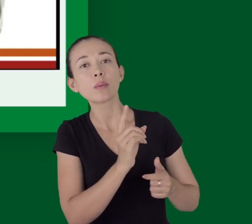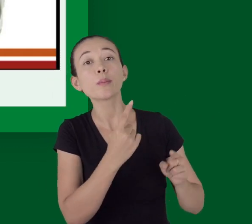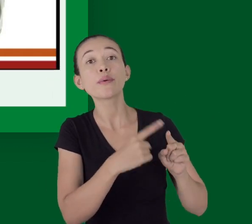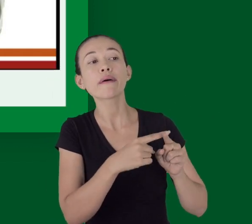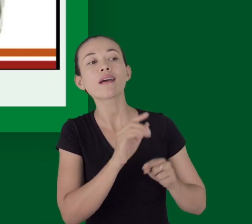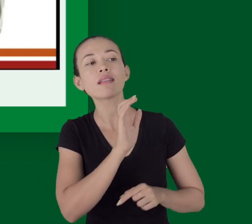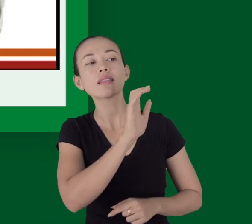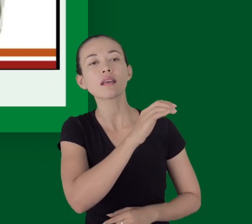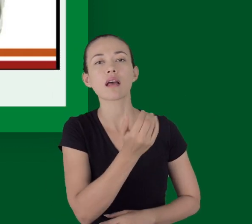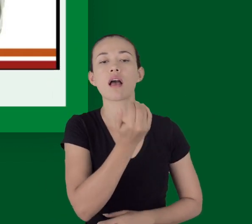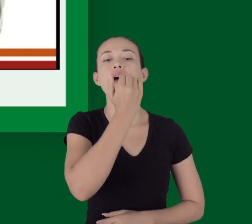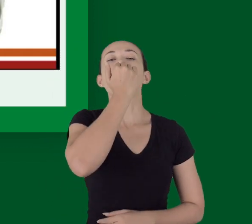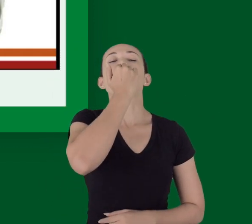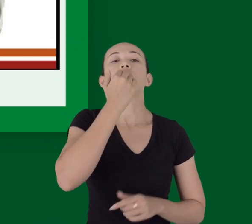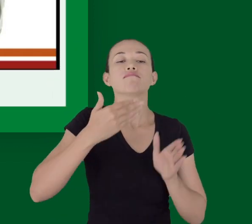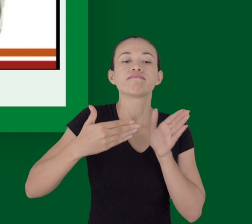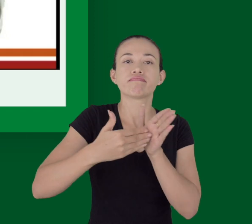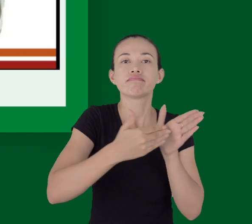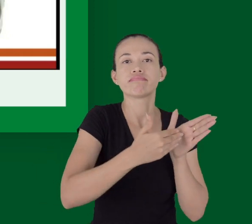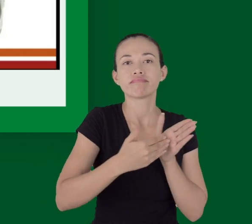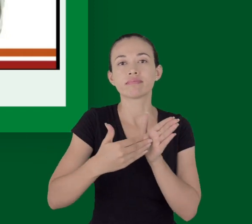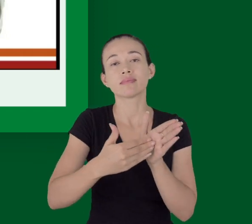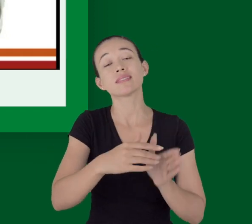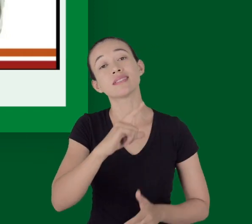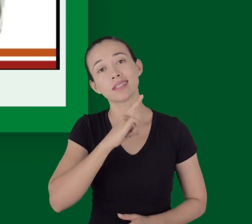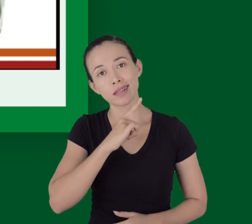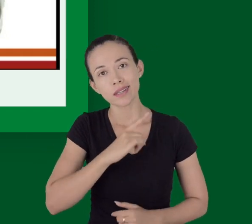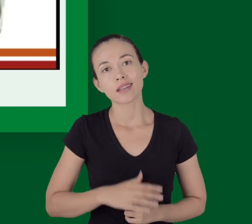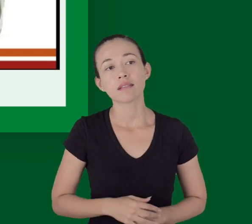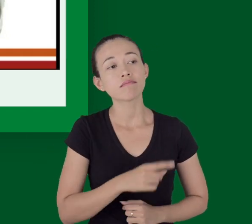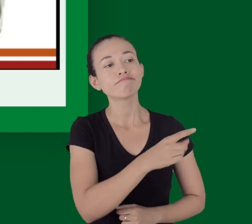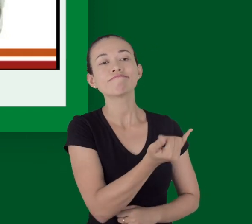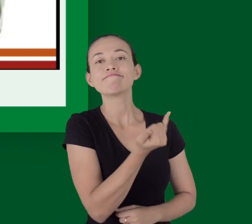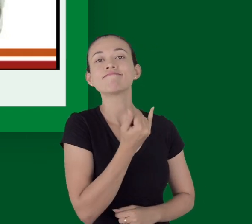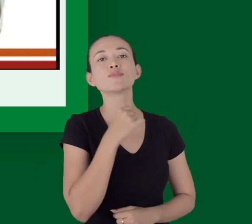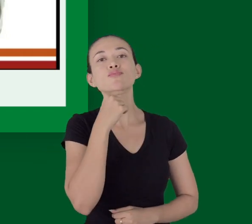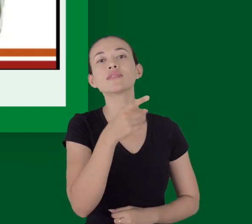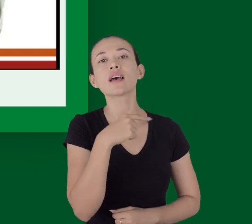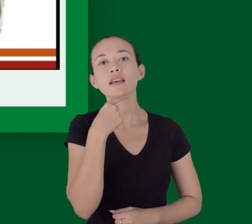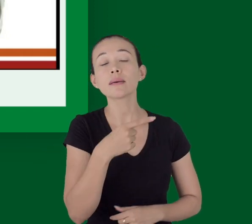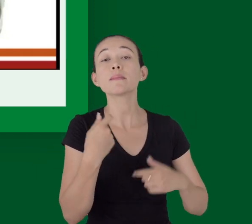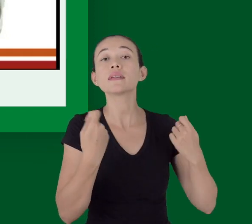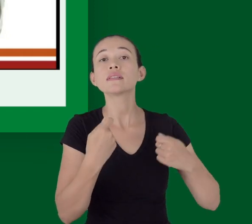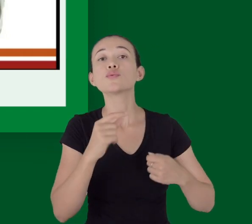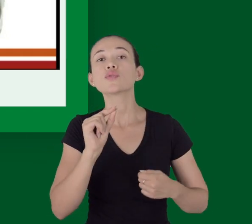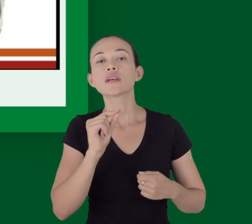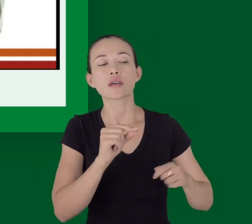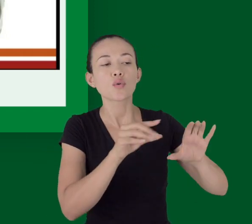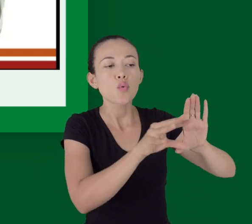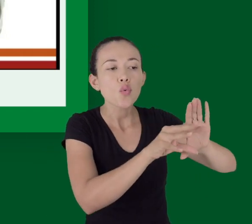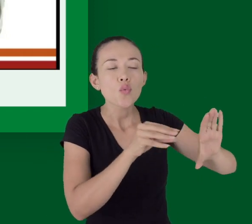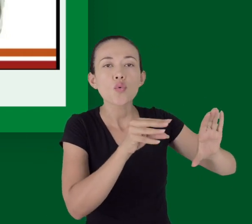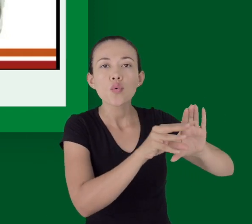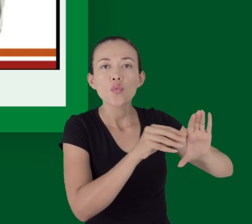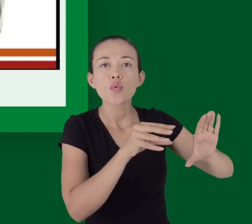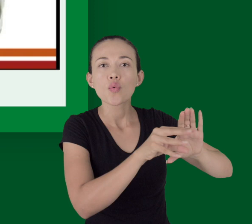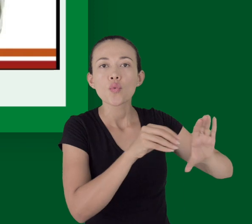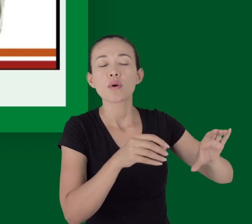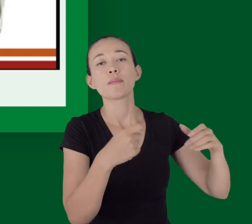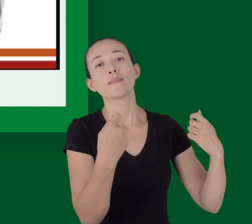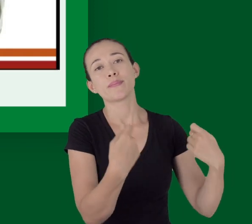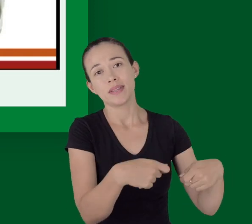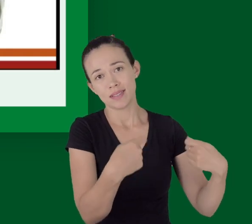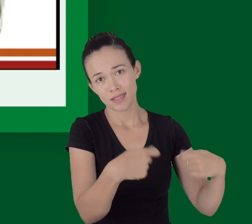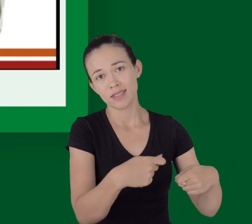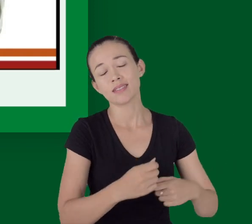ser obstrução, o paciente ele não consegue sinalizar. E precisa ser aspirado. O manejo inicial que eu tenho, o suporte básico, de forma